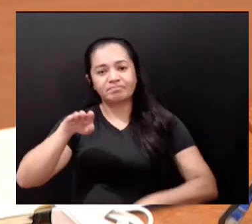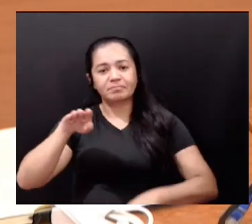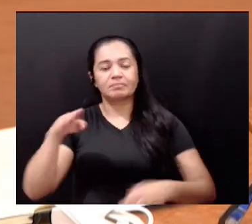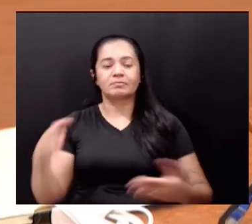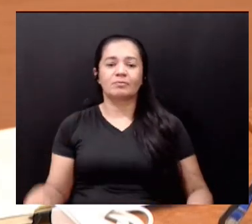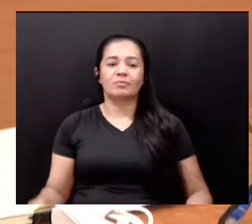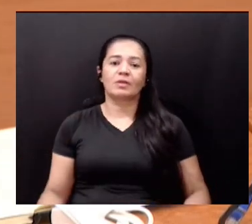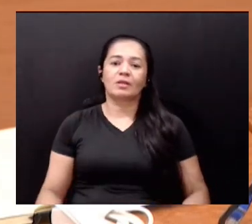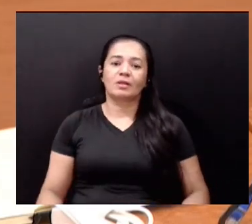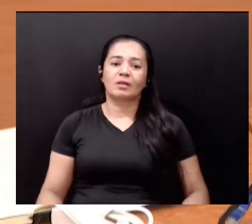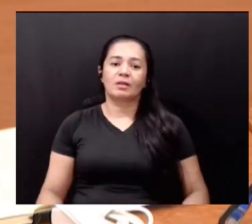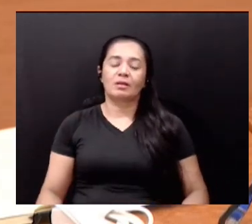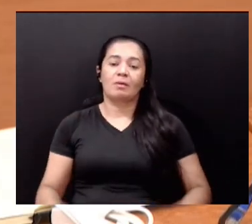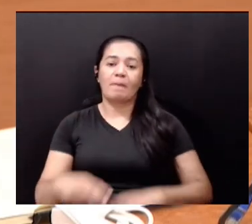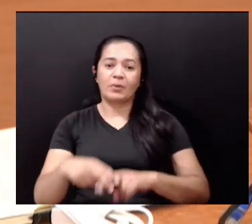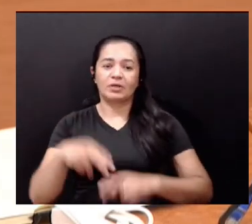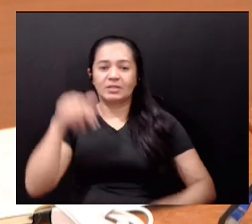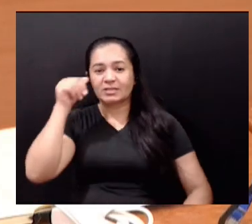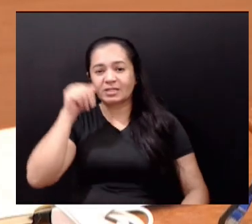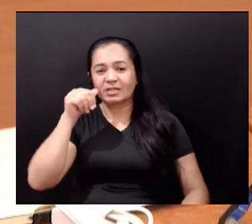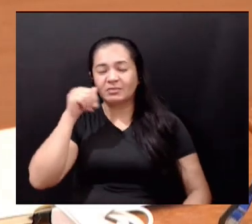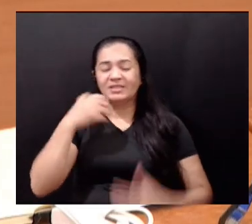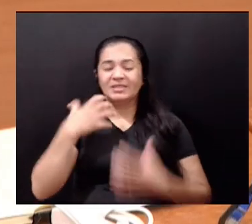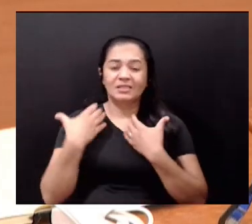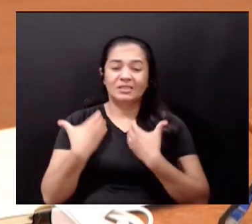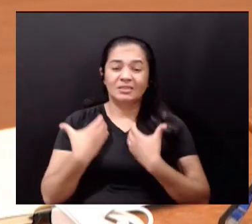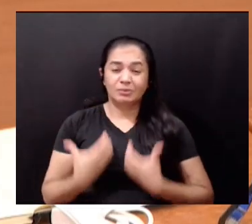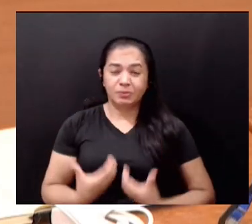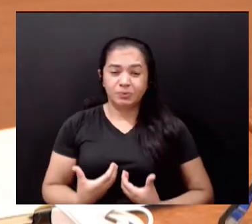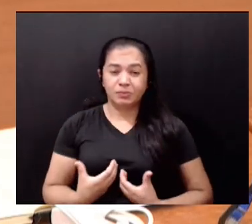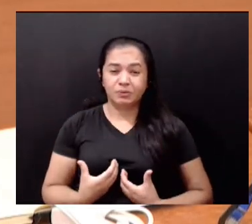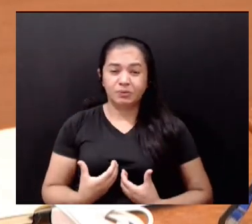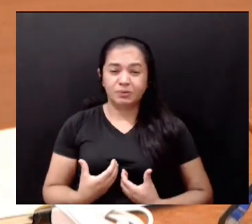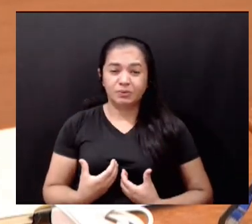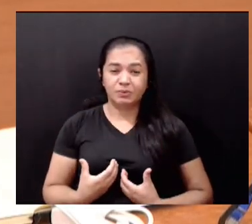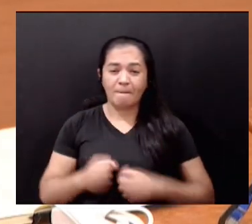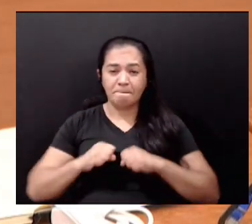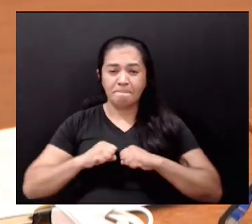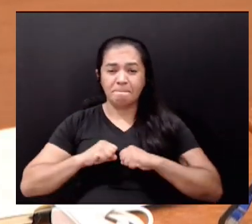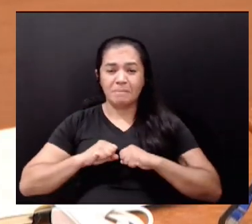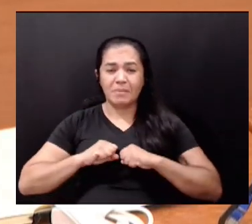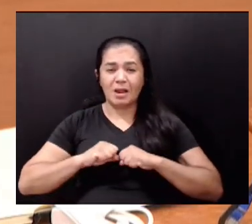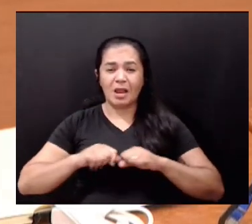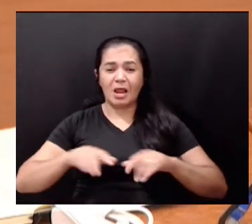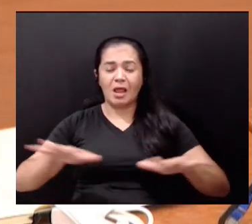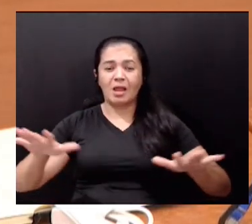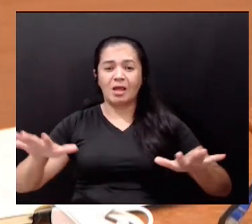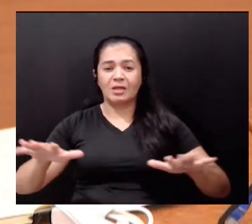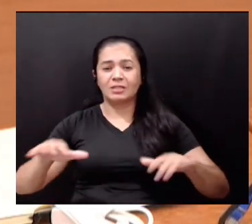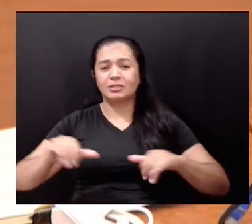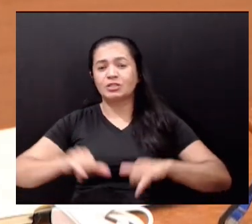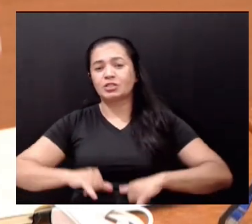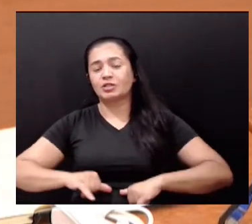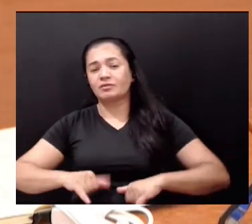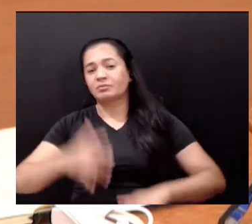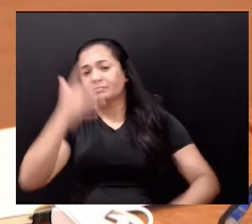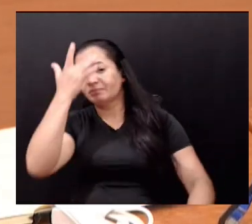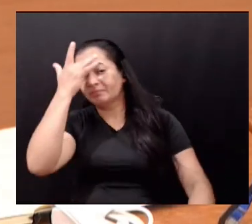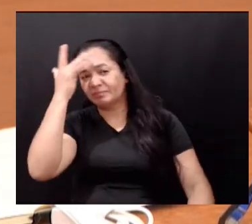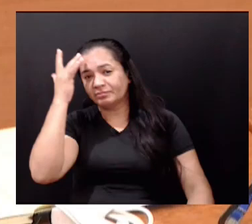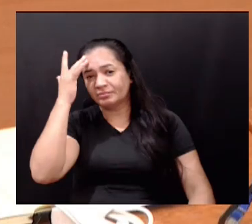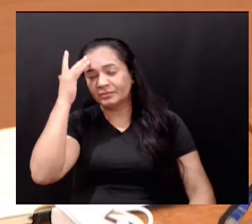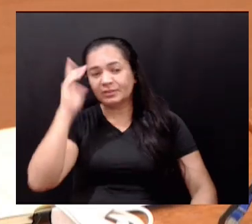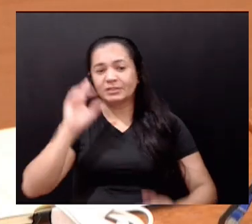estão adoecendo, está explodindo o avanço de sofrimento mental entre as mulheres, de depressão,